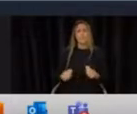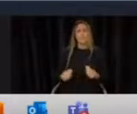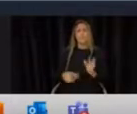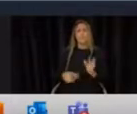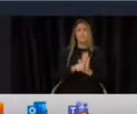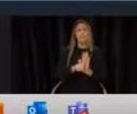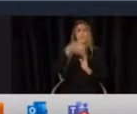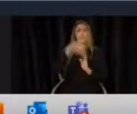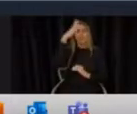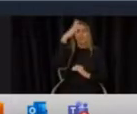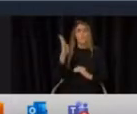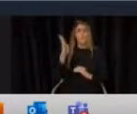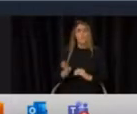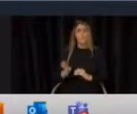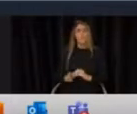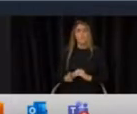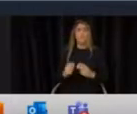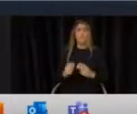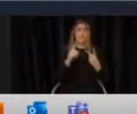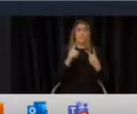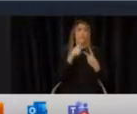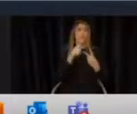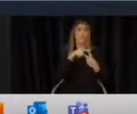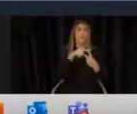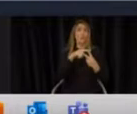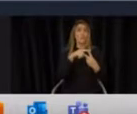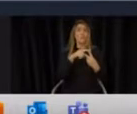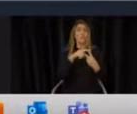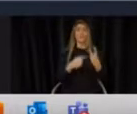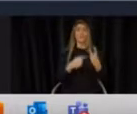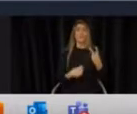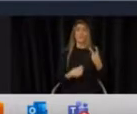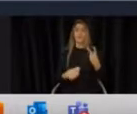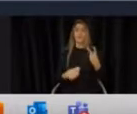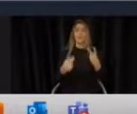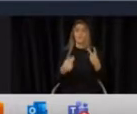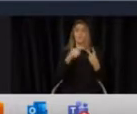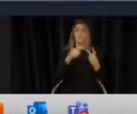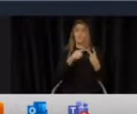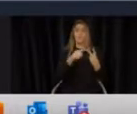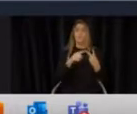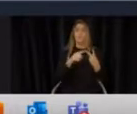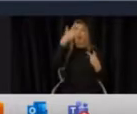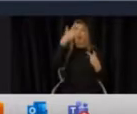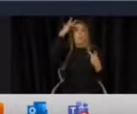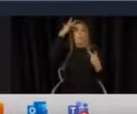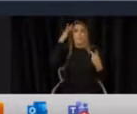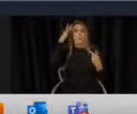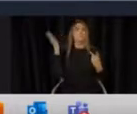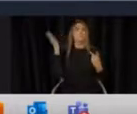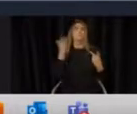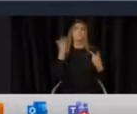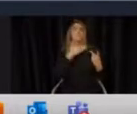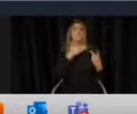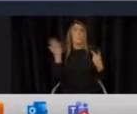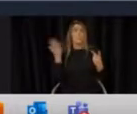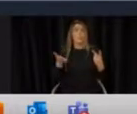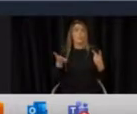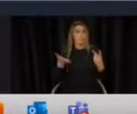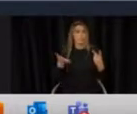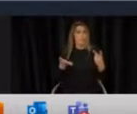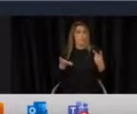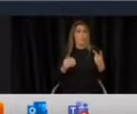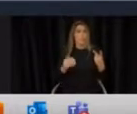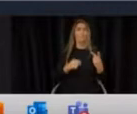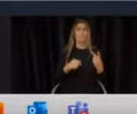em dois tipos de doadores. Nós temos os doadores falecidos, que é onde nós vamos falar mais hoje, e ele